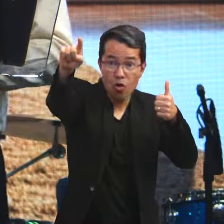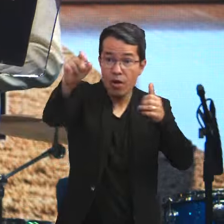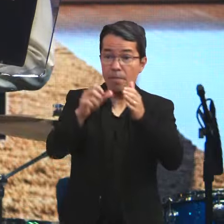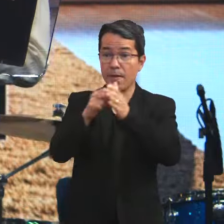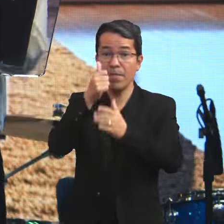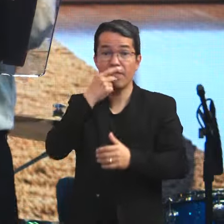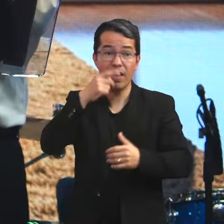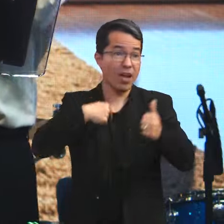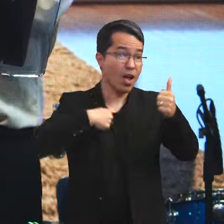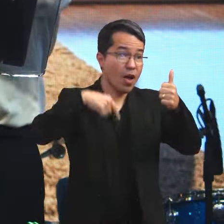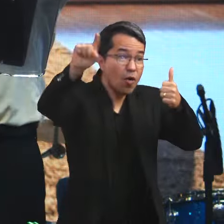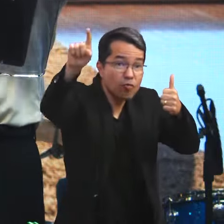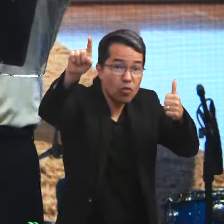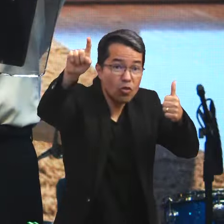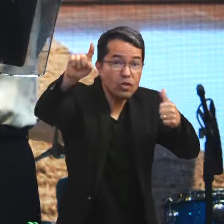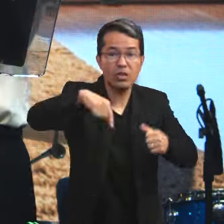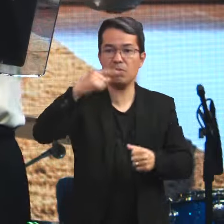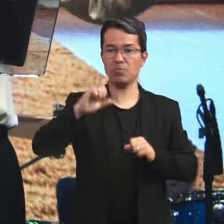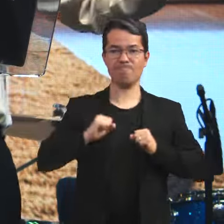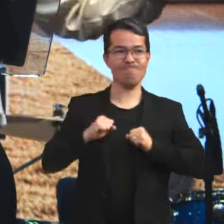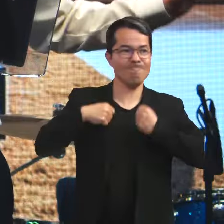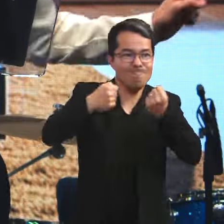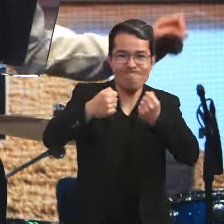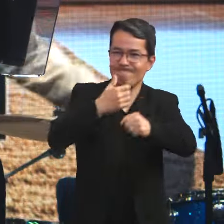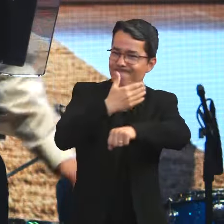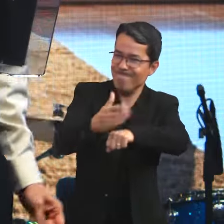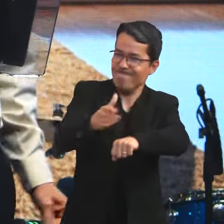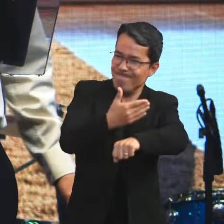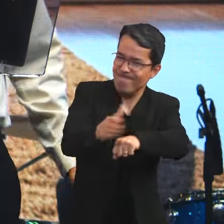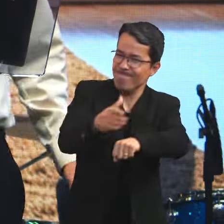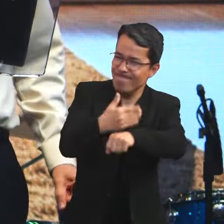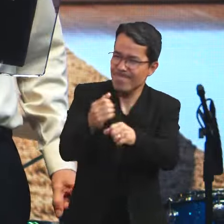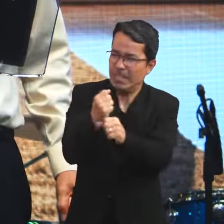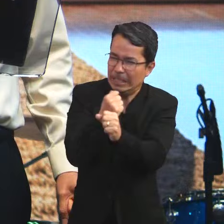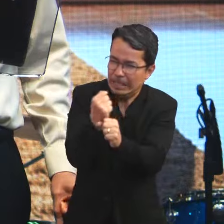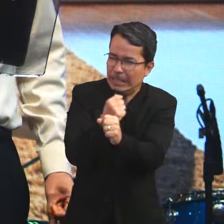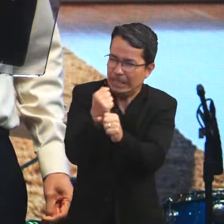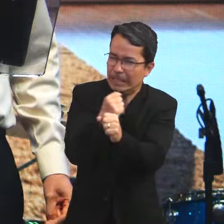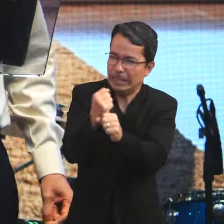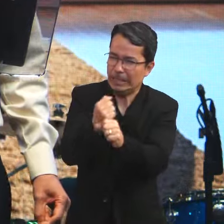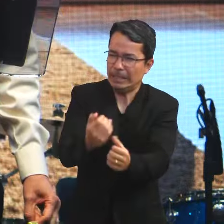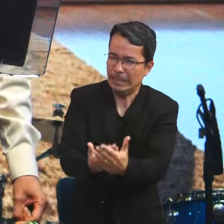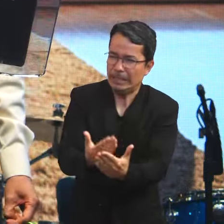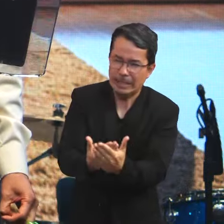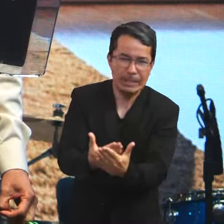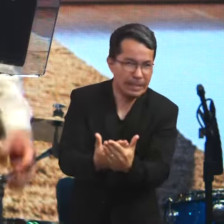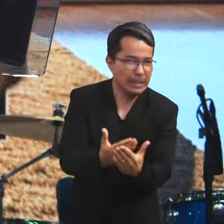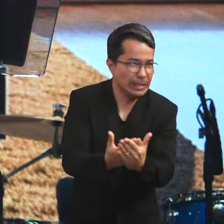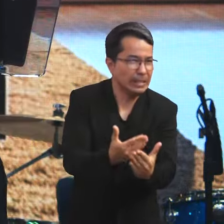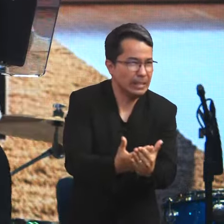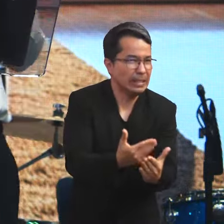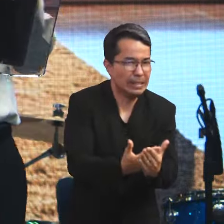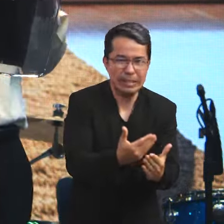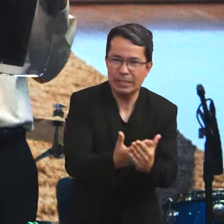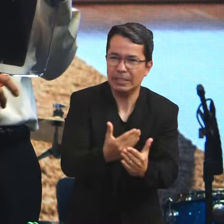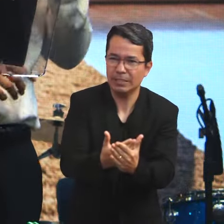uma decisão eso lç sustentado ao longo de